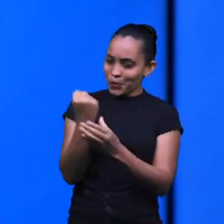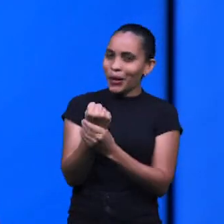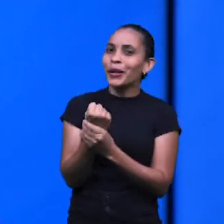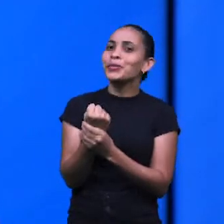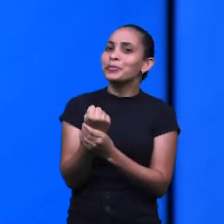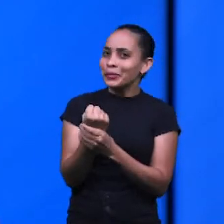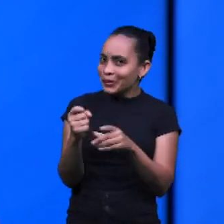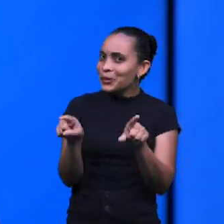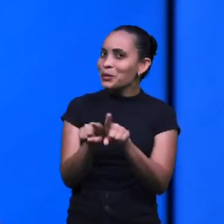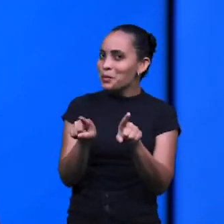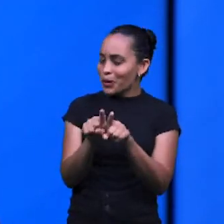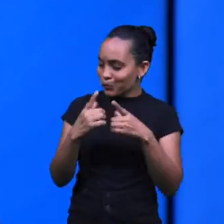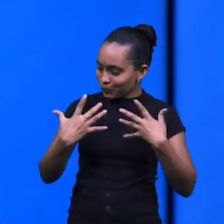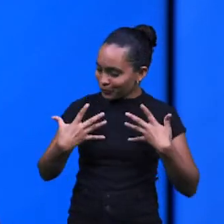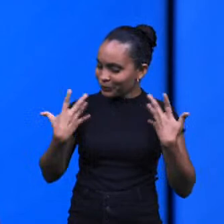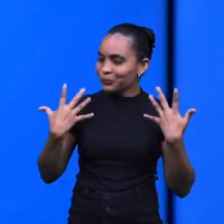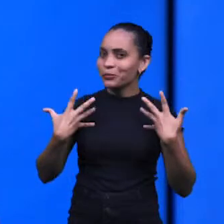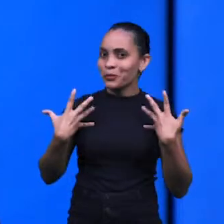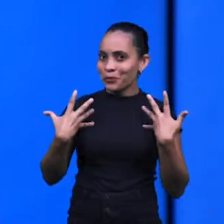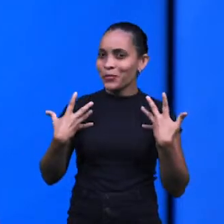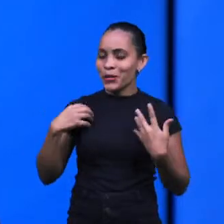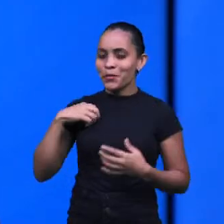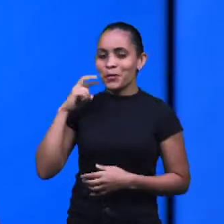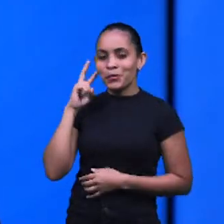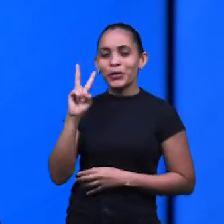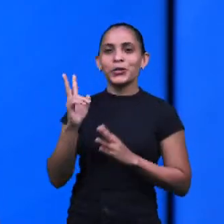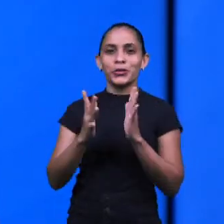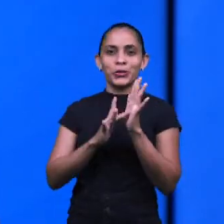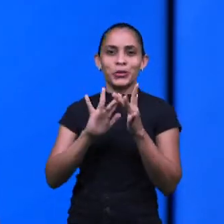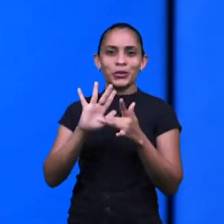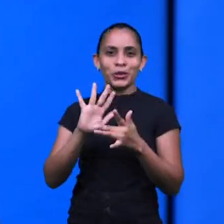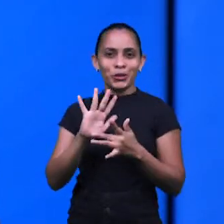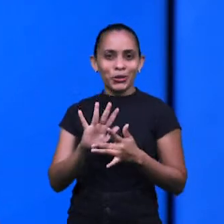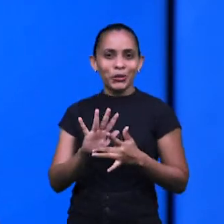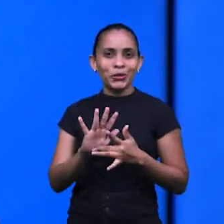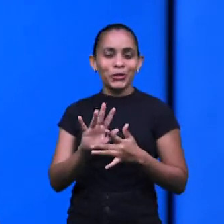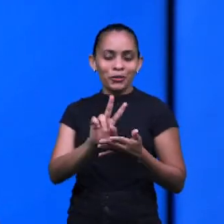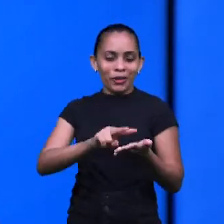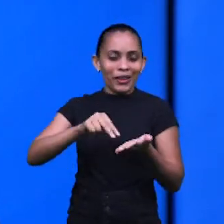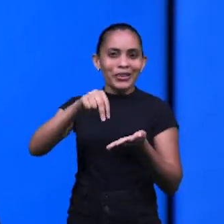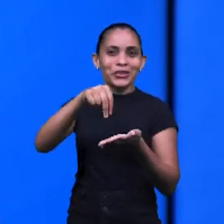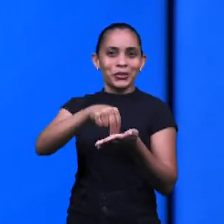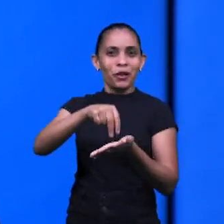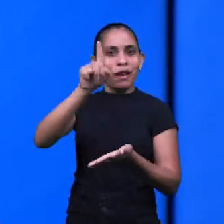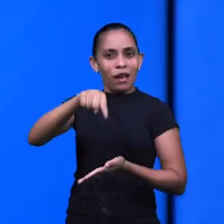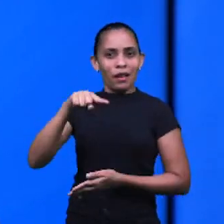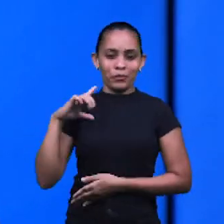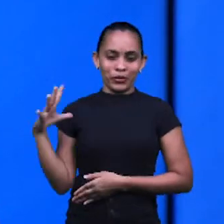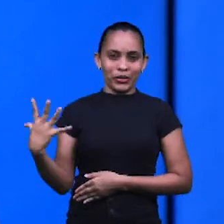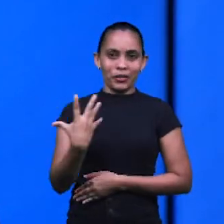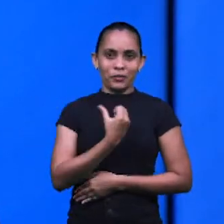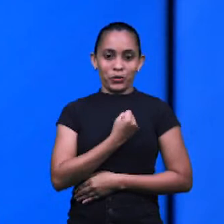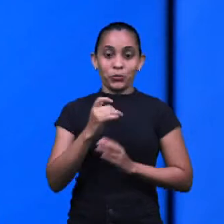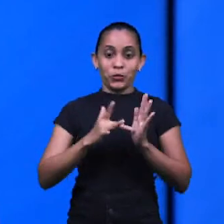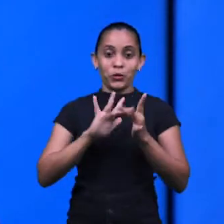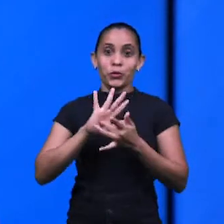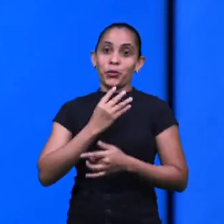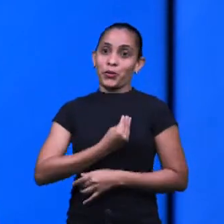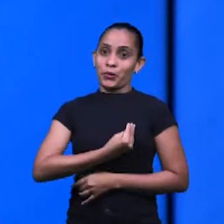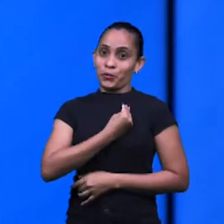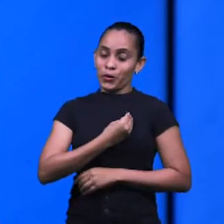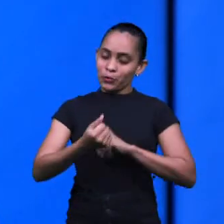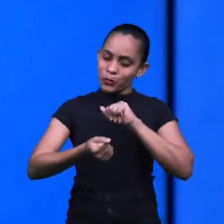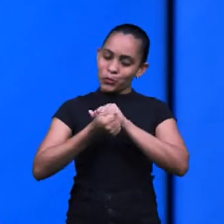nos alegramos hoje de poder ver o Filho de Deus ressuscitado, é o nosso Salvador, o Jesus vivo que está conosco